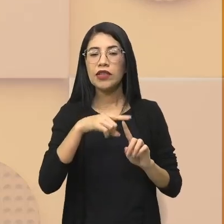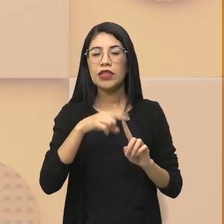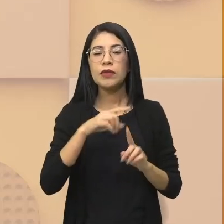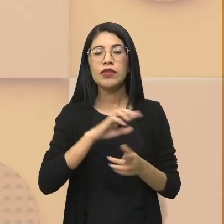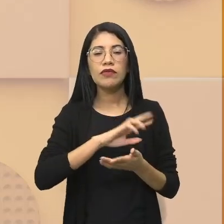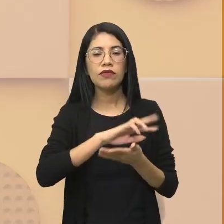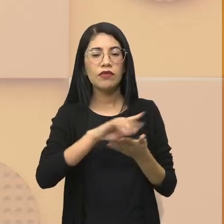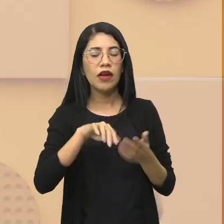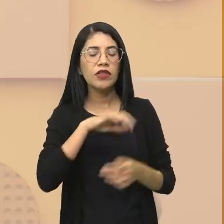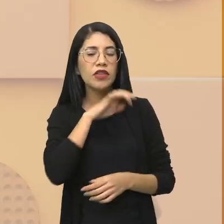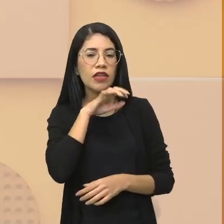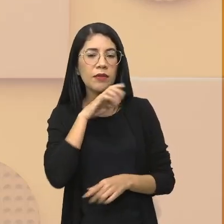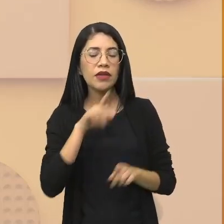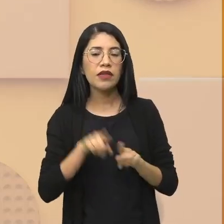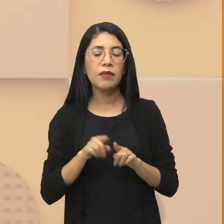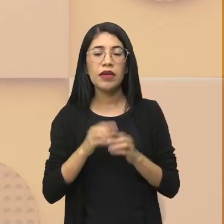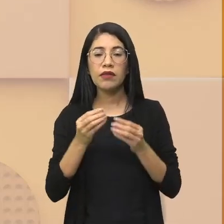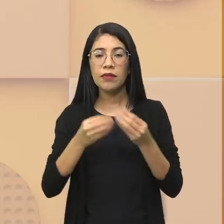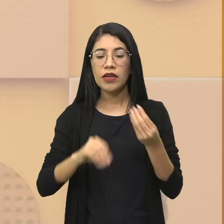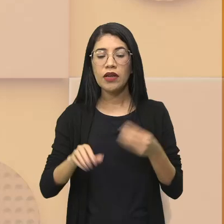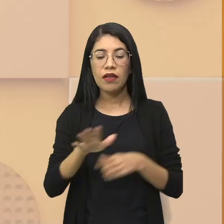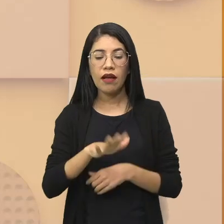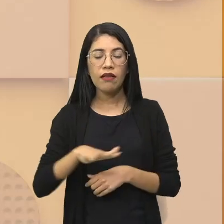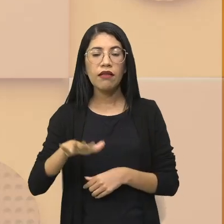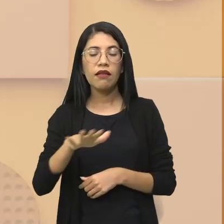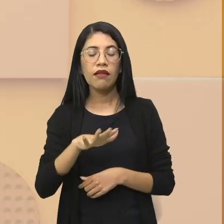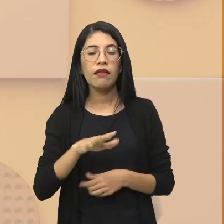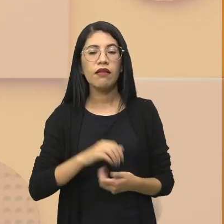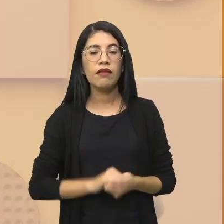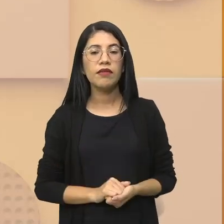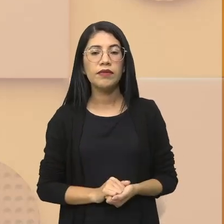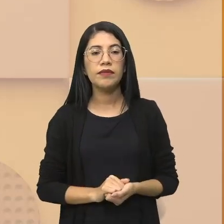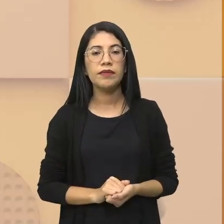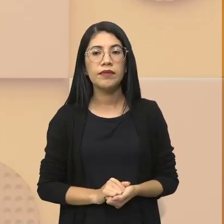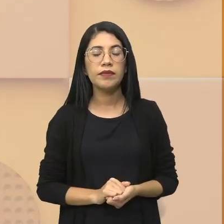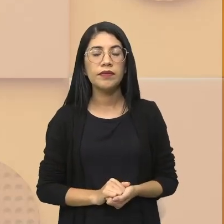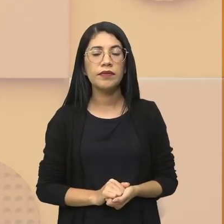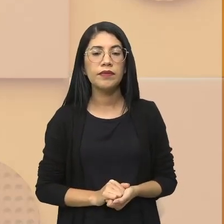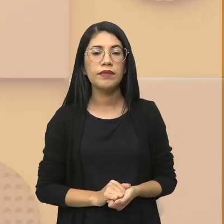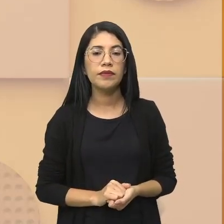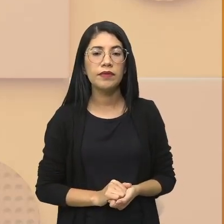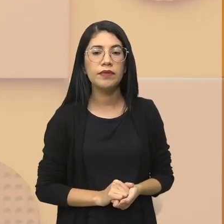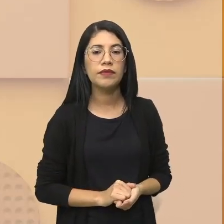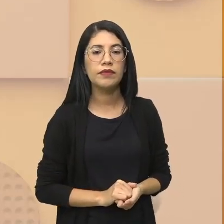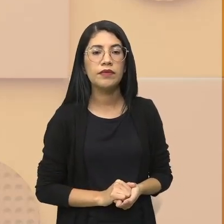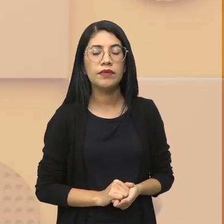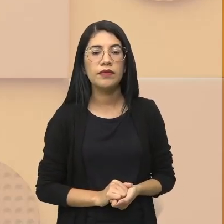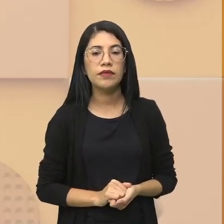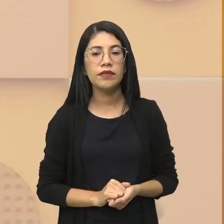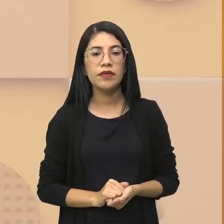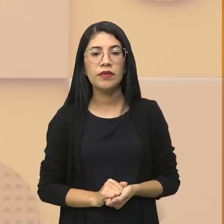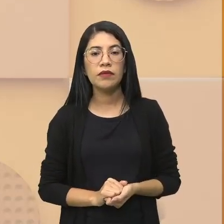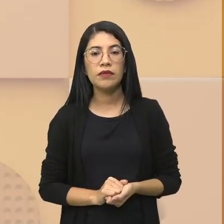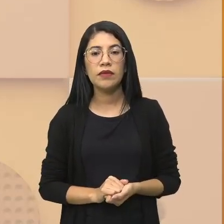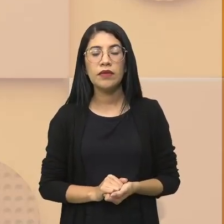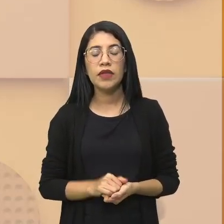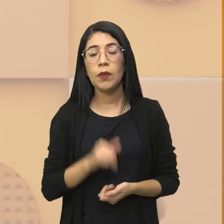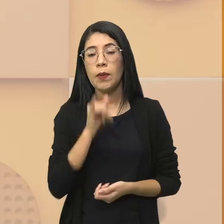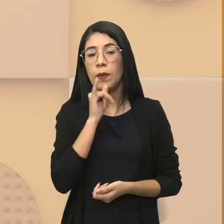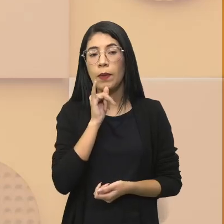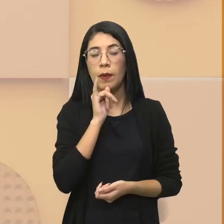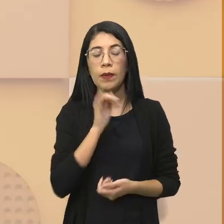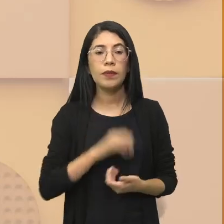sendo ali envolvidas dentro de um processo de ameaça ao meio ambiente. Então, ele vai recolher, por